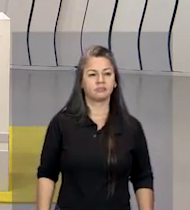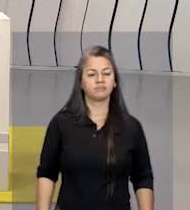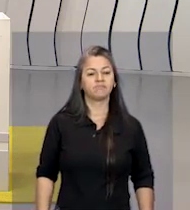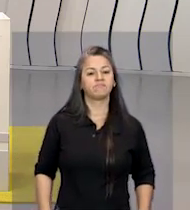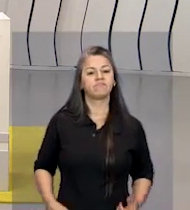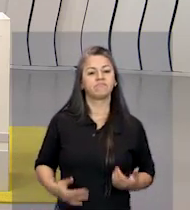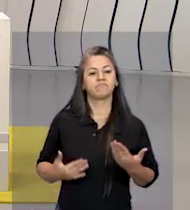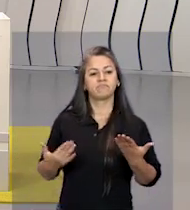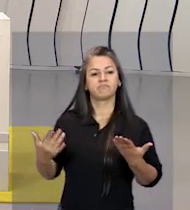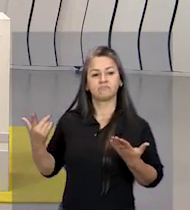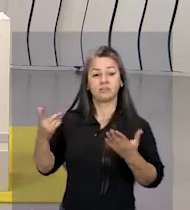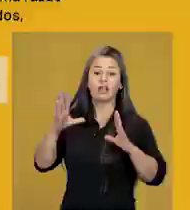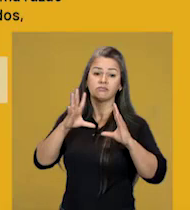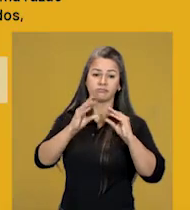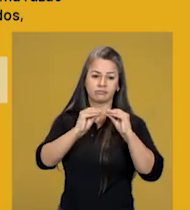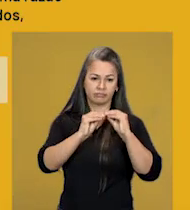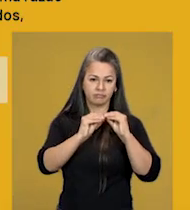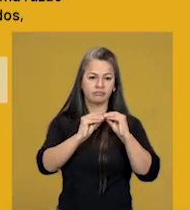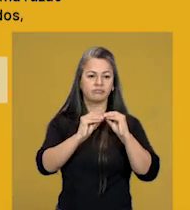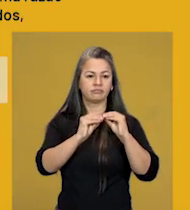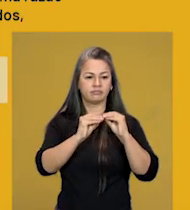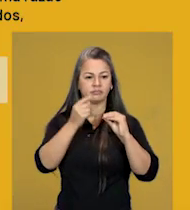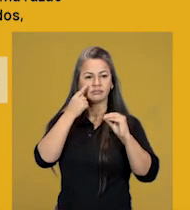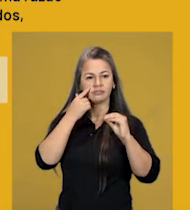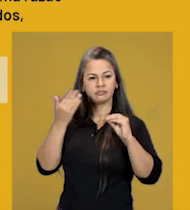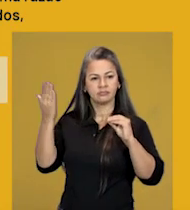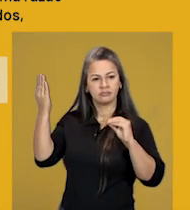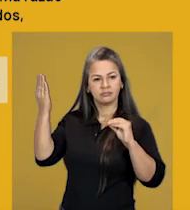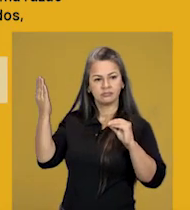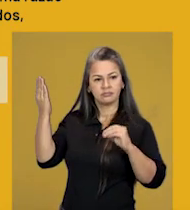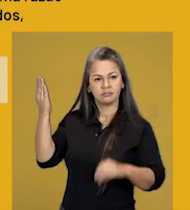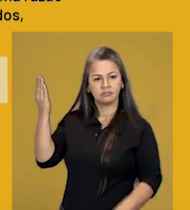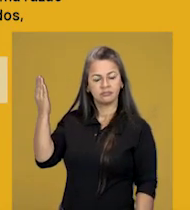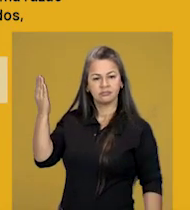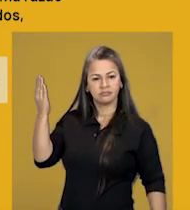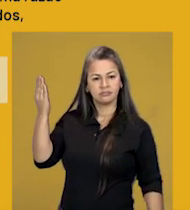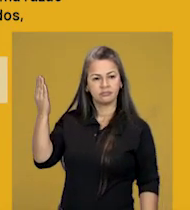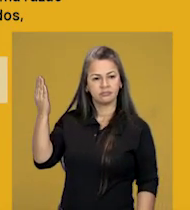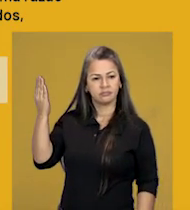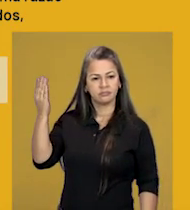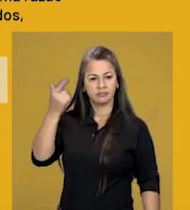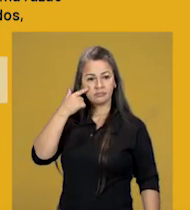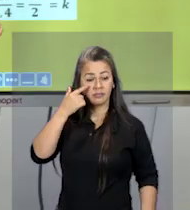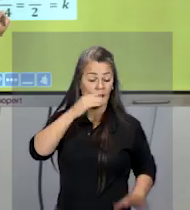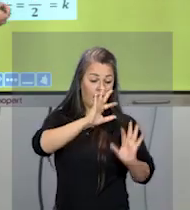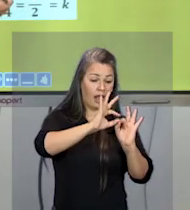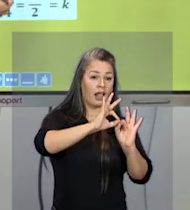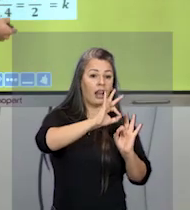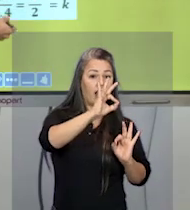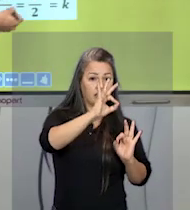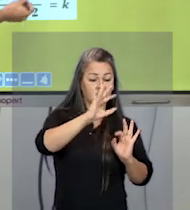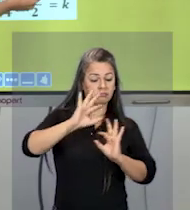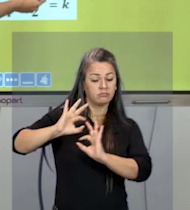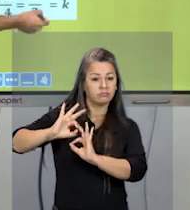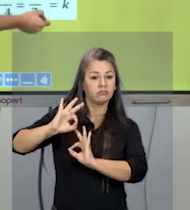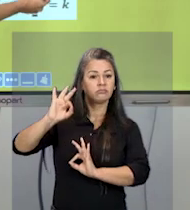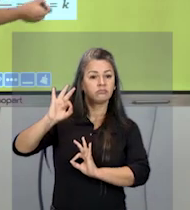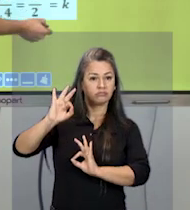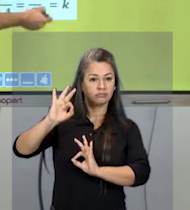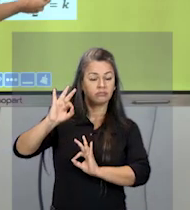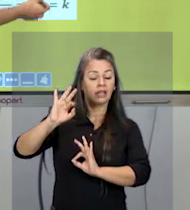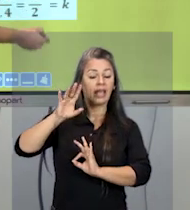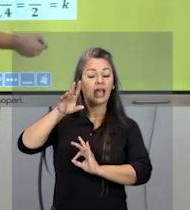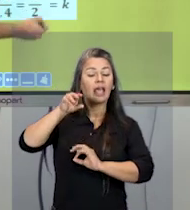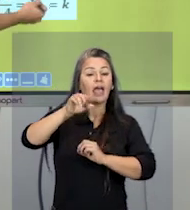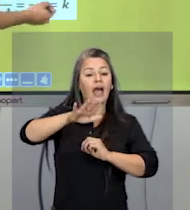Então, aqui é esse resumo dos perímetros, né? Então, eu tenho os lados, o perímetro